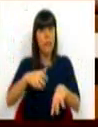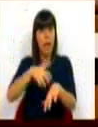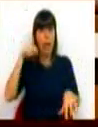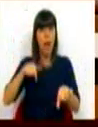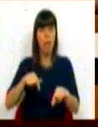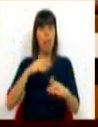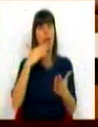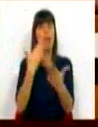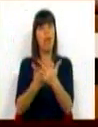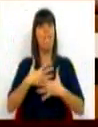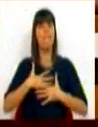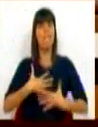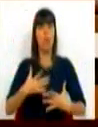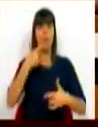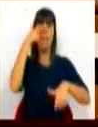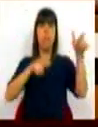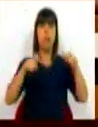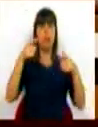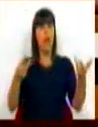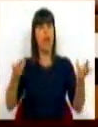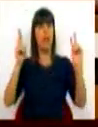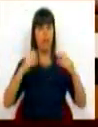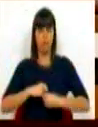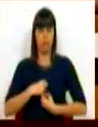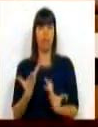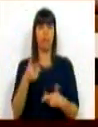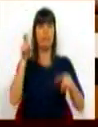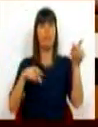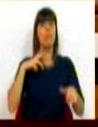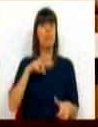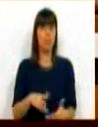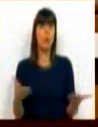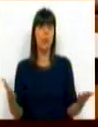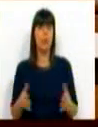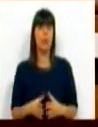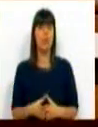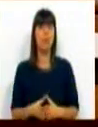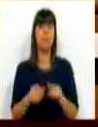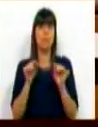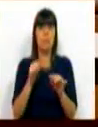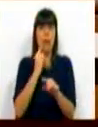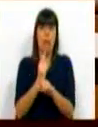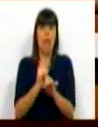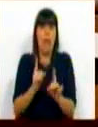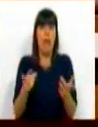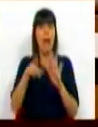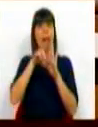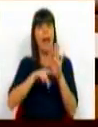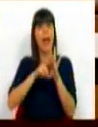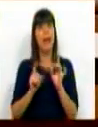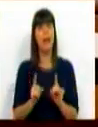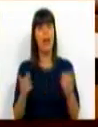é consequência da vontade popular livremente expressa pelos portugueses. É essa a